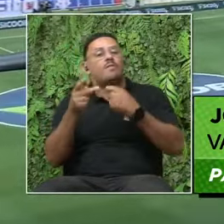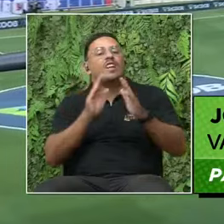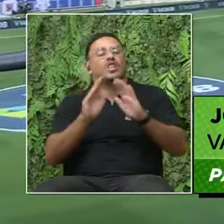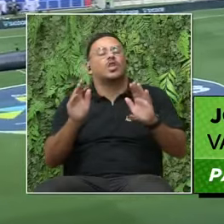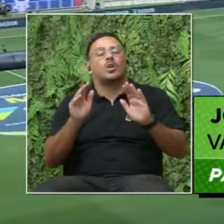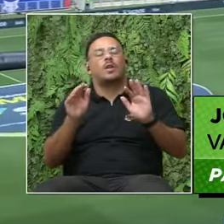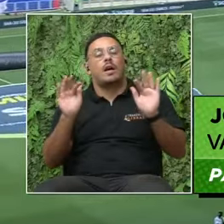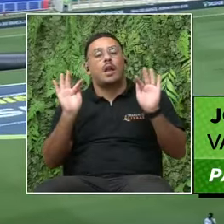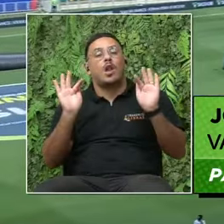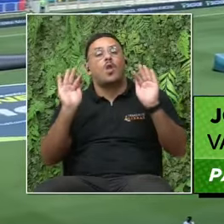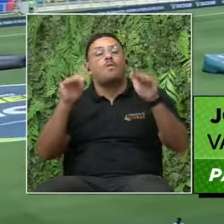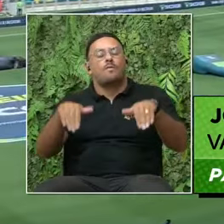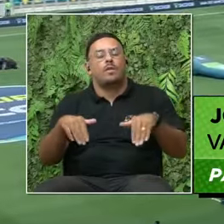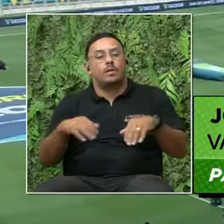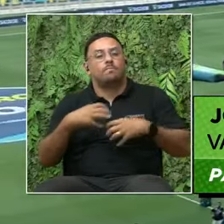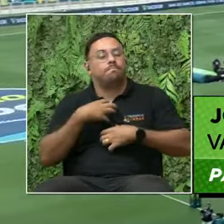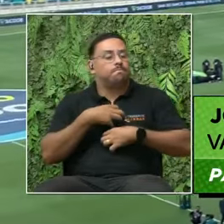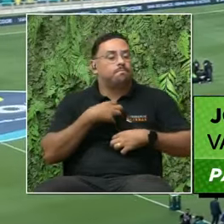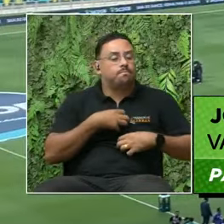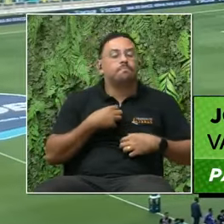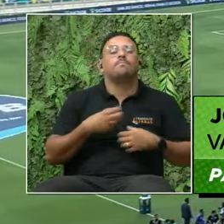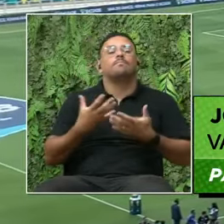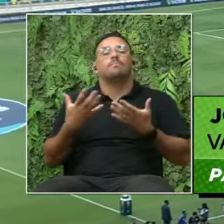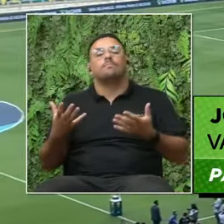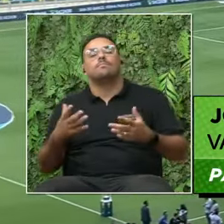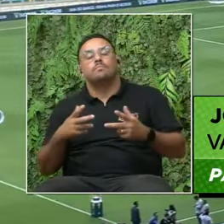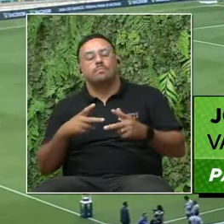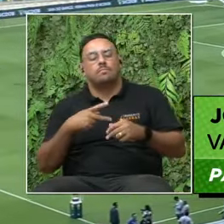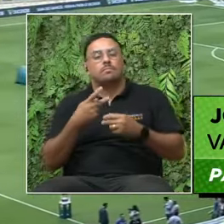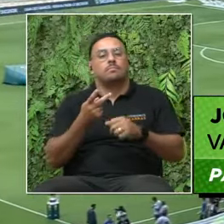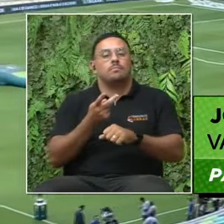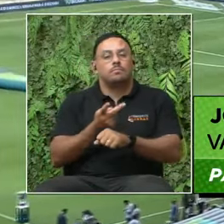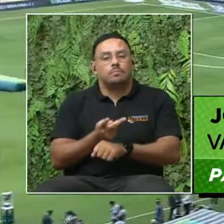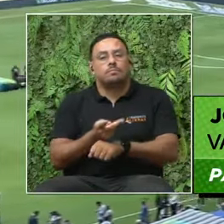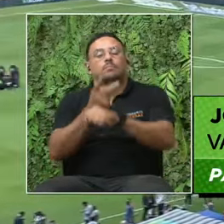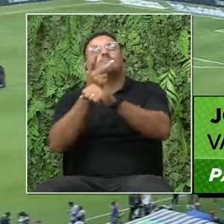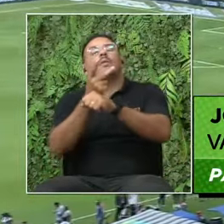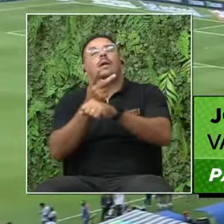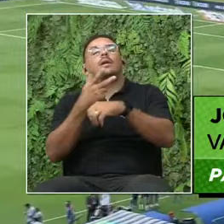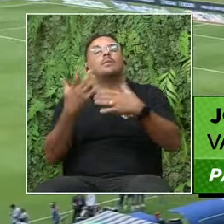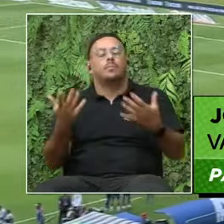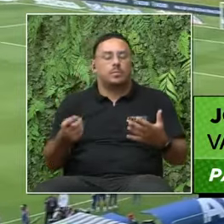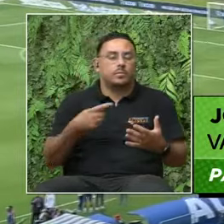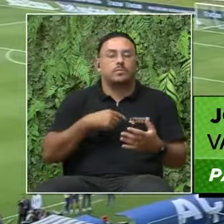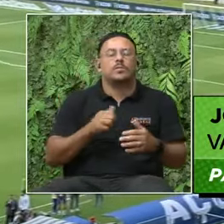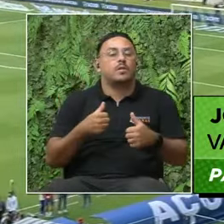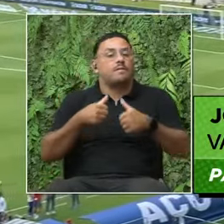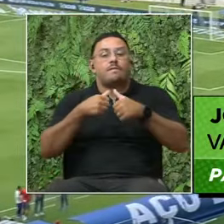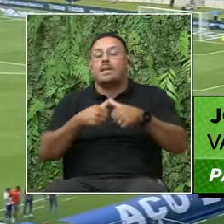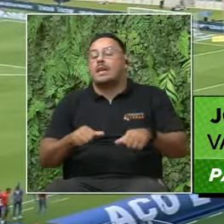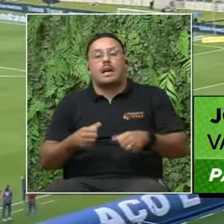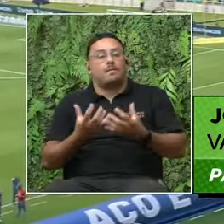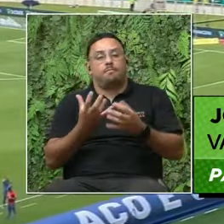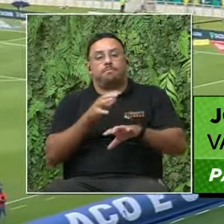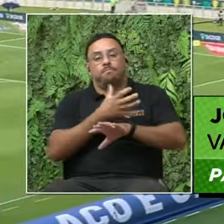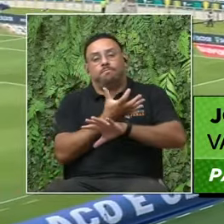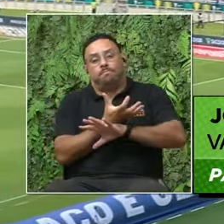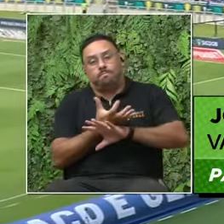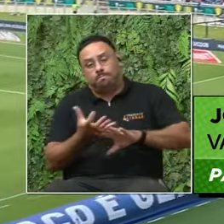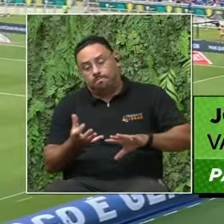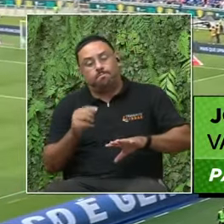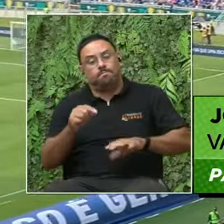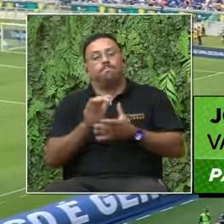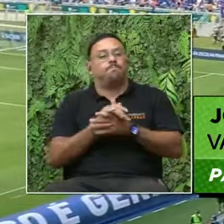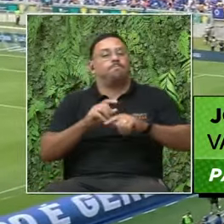o banho seu Bob os caras vão receber a premiação no gramado nós não vamos poder estar no gramado somente o